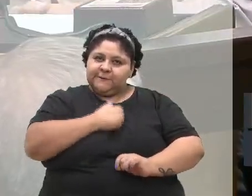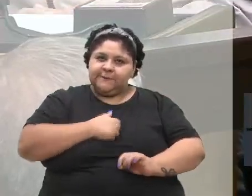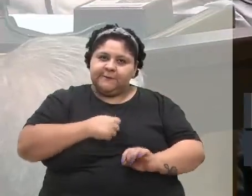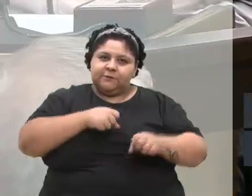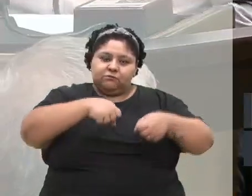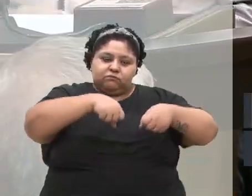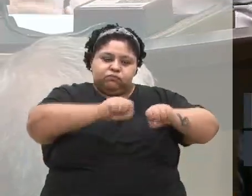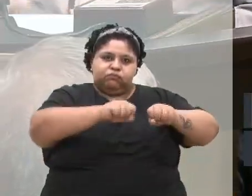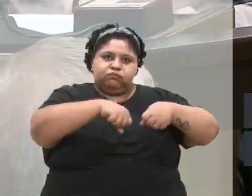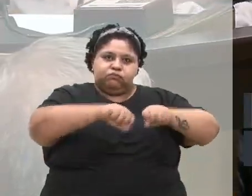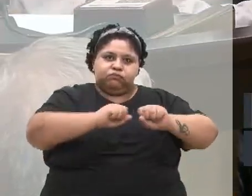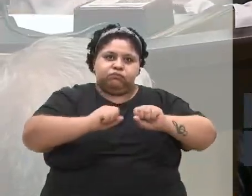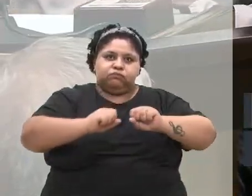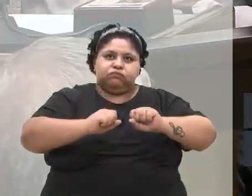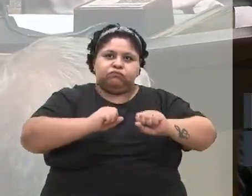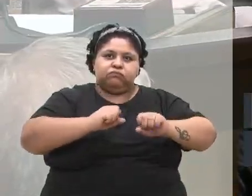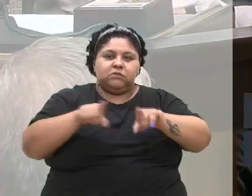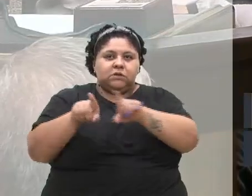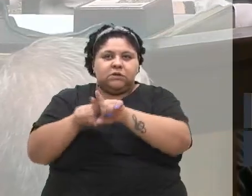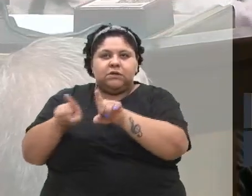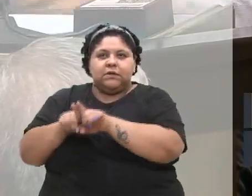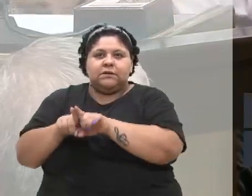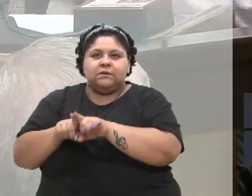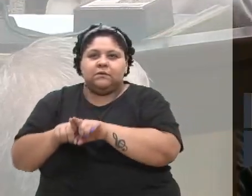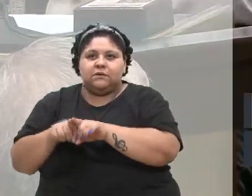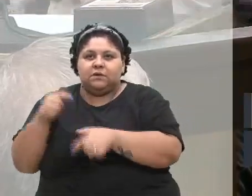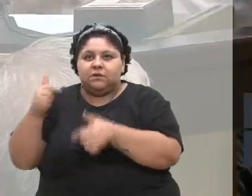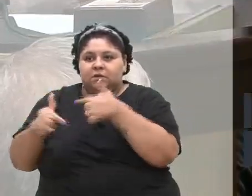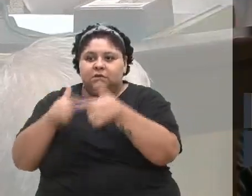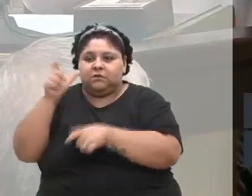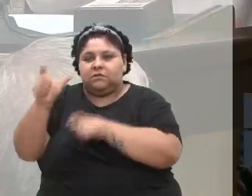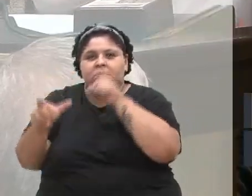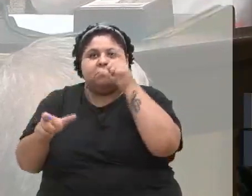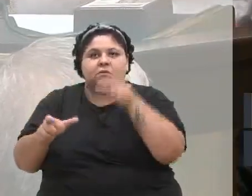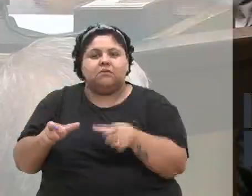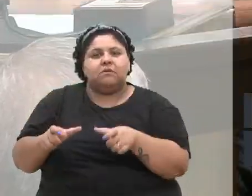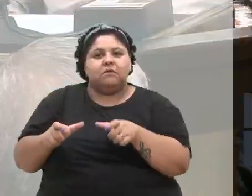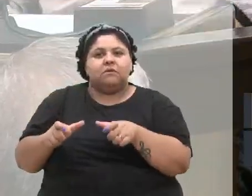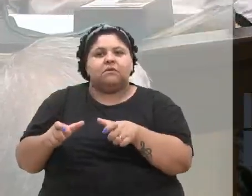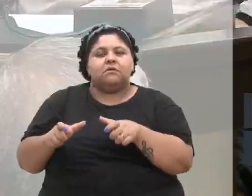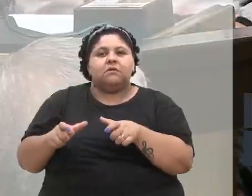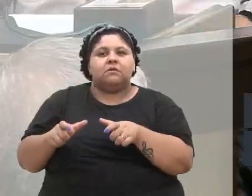e também dos trabalhos das pessoas que trabalham com